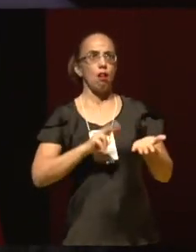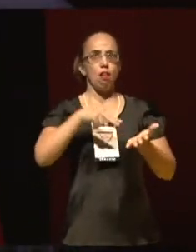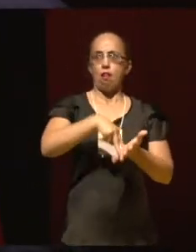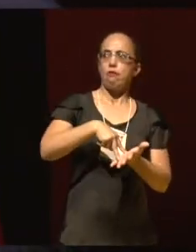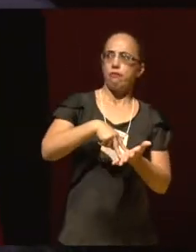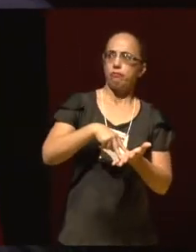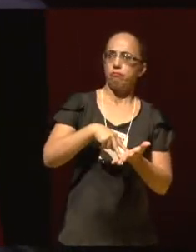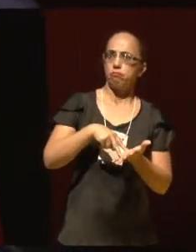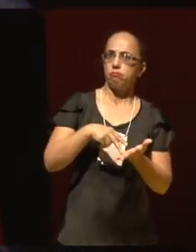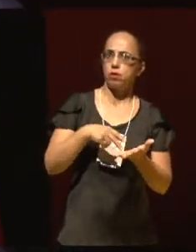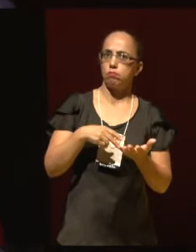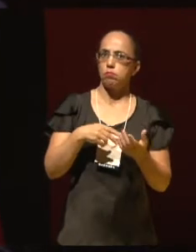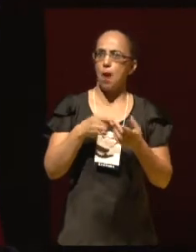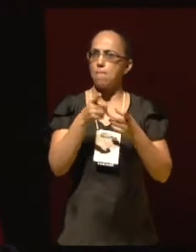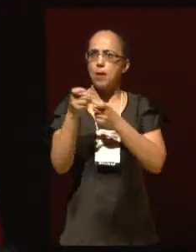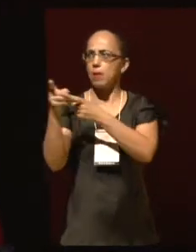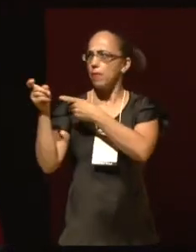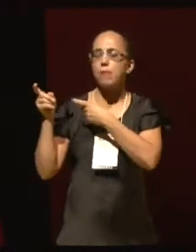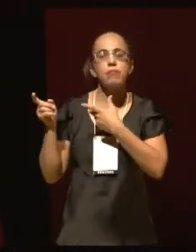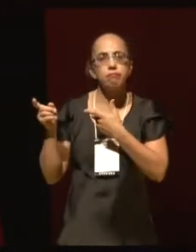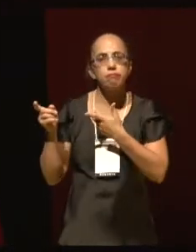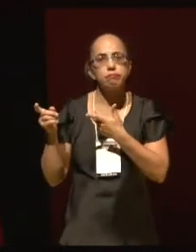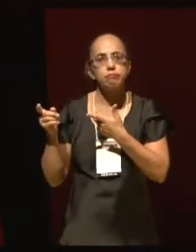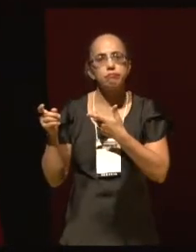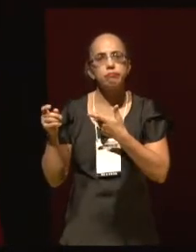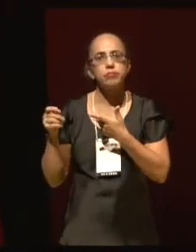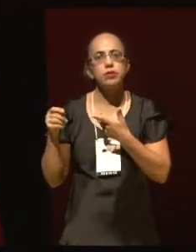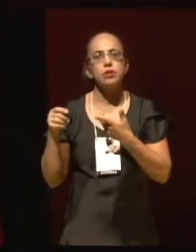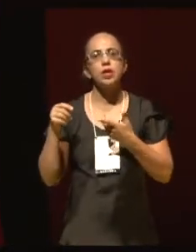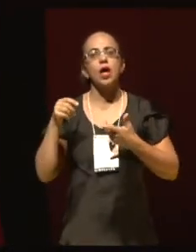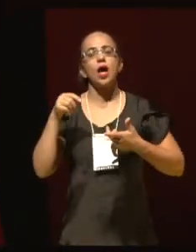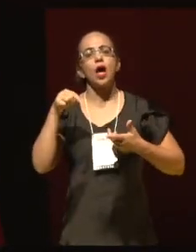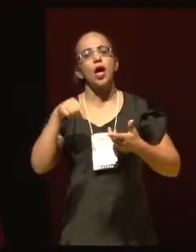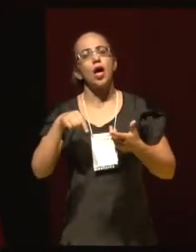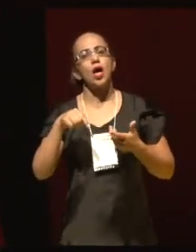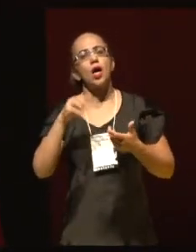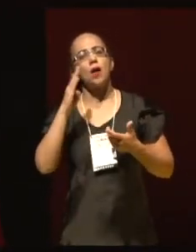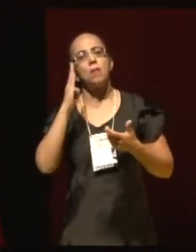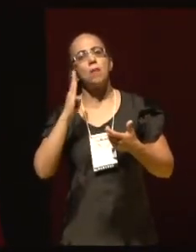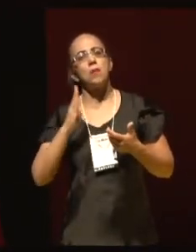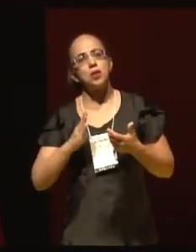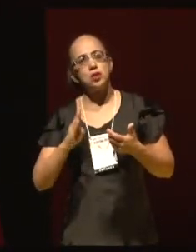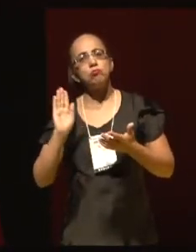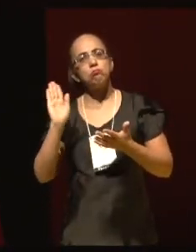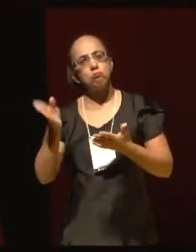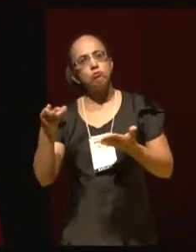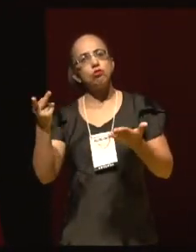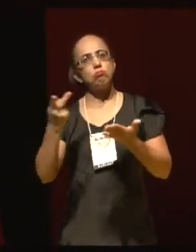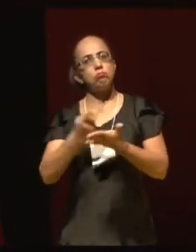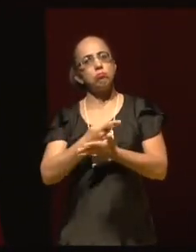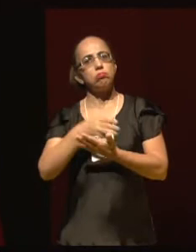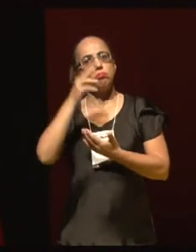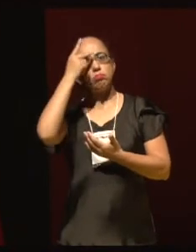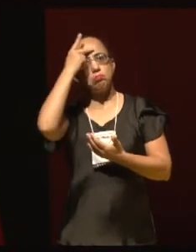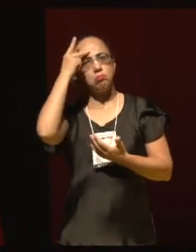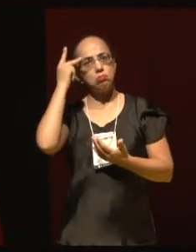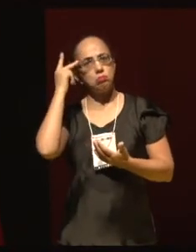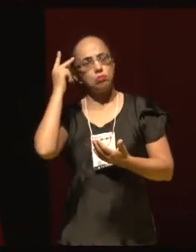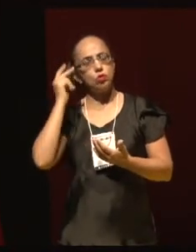Aqui mesmo no Brasil aconteceu em uma cidade onde uma pessoa entrou com uma pistola e atirou em uma